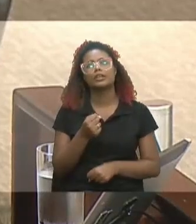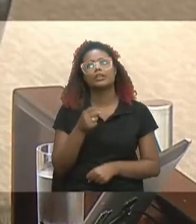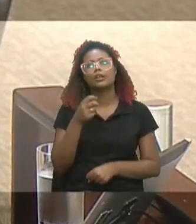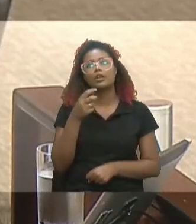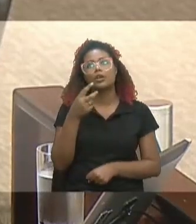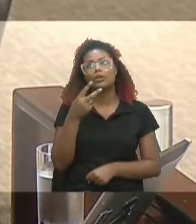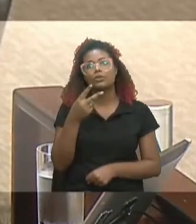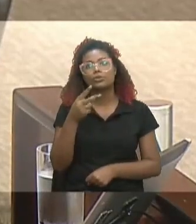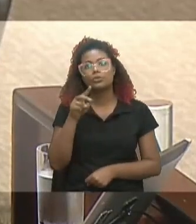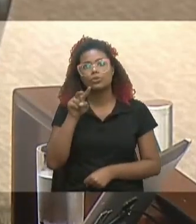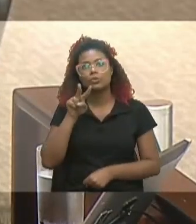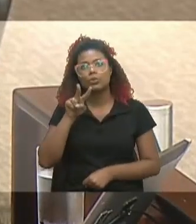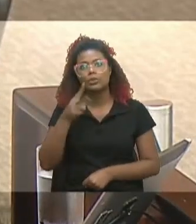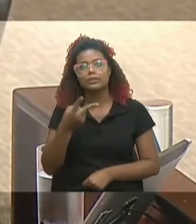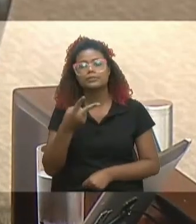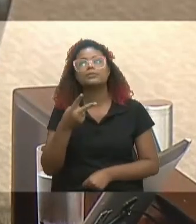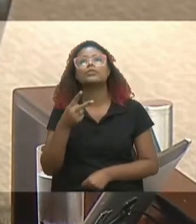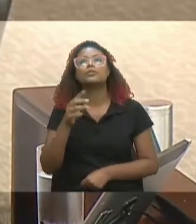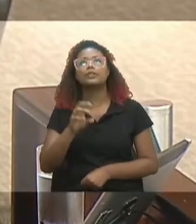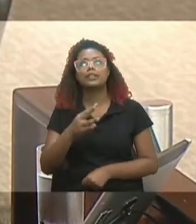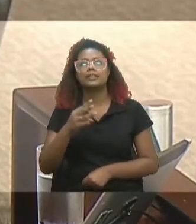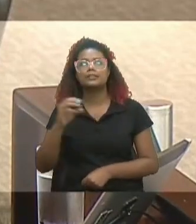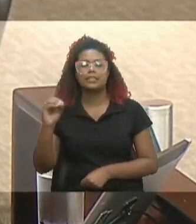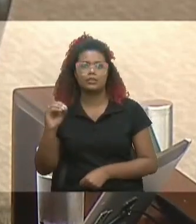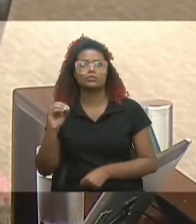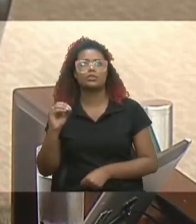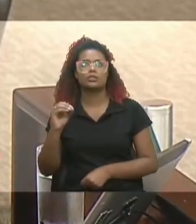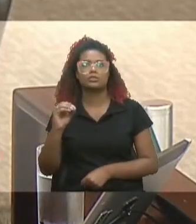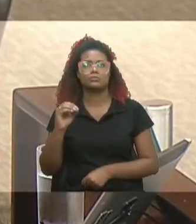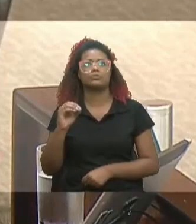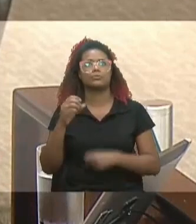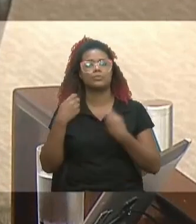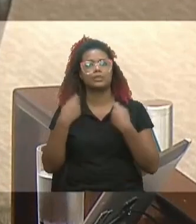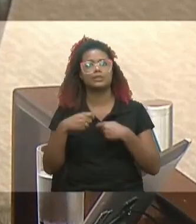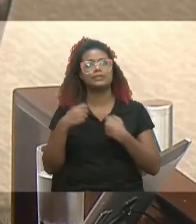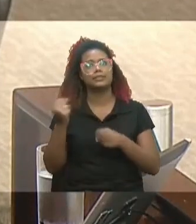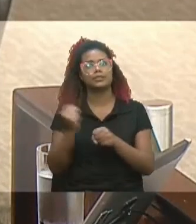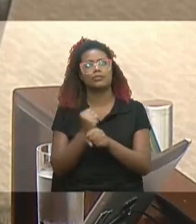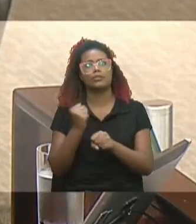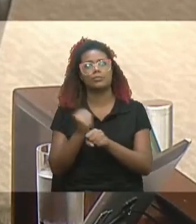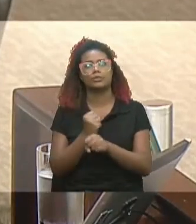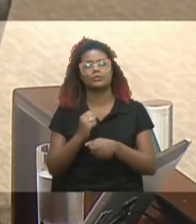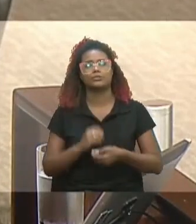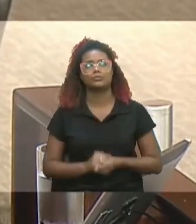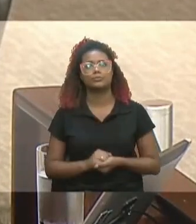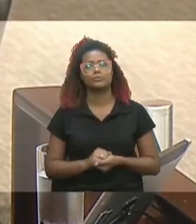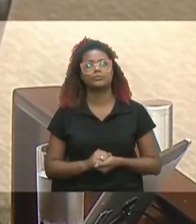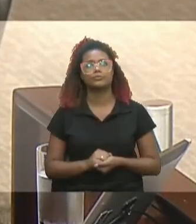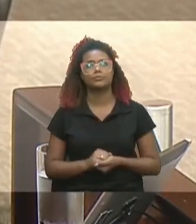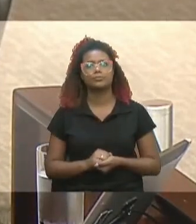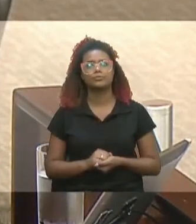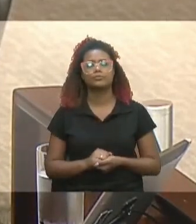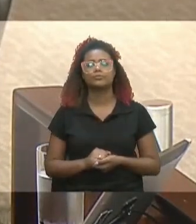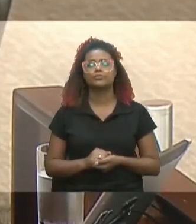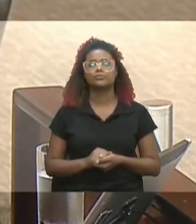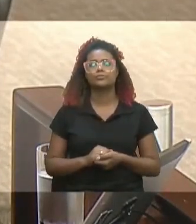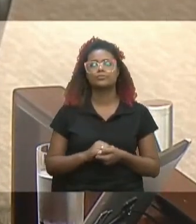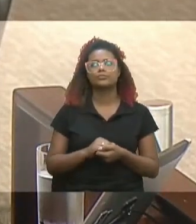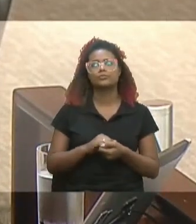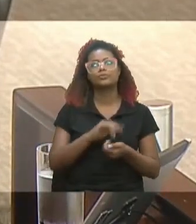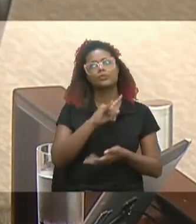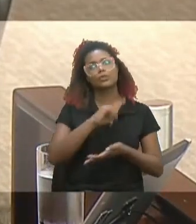e trezentas escolas precisam de obra escolar Fala do governo hoje de manhã no documento do início do ano